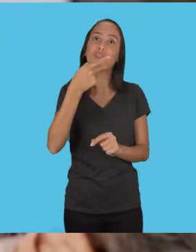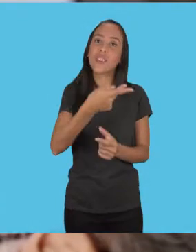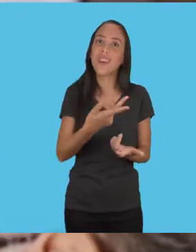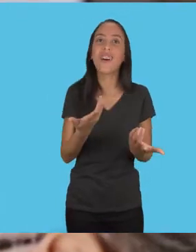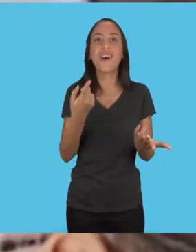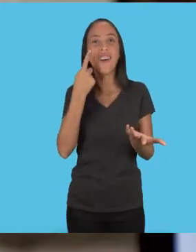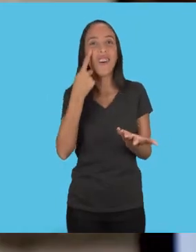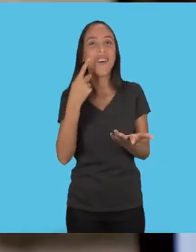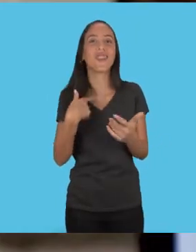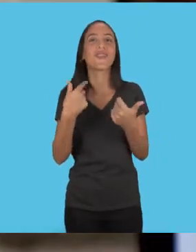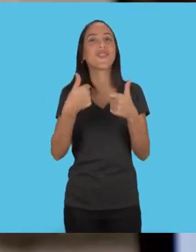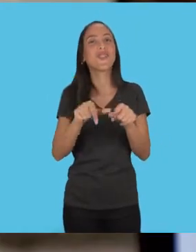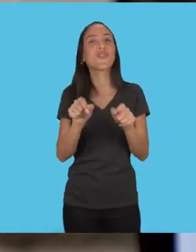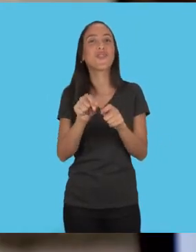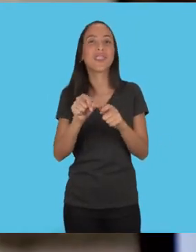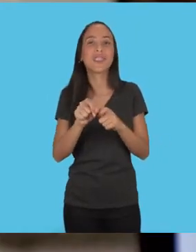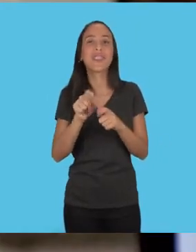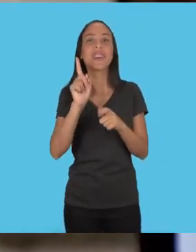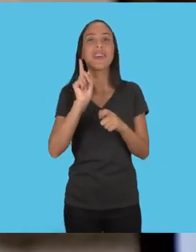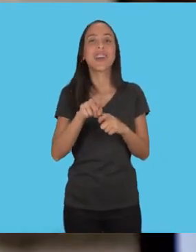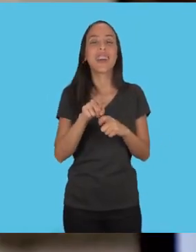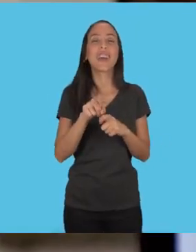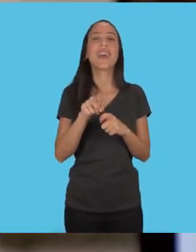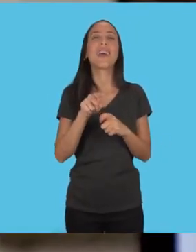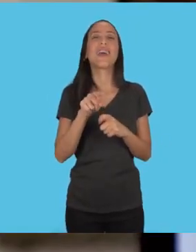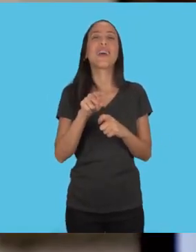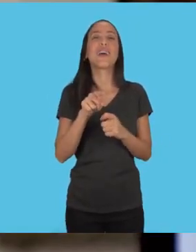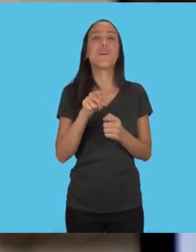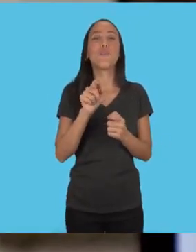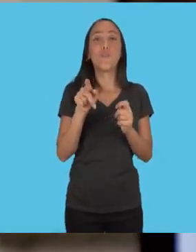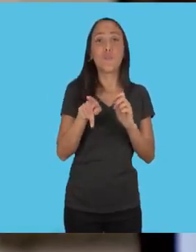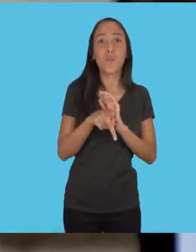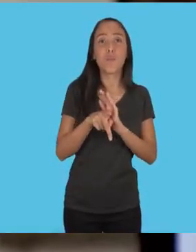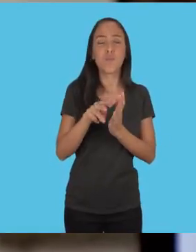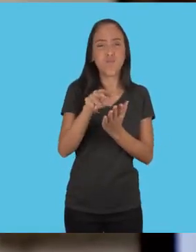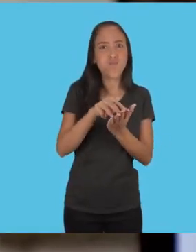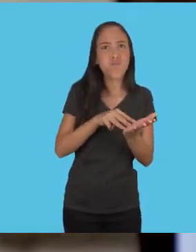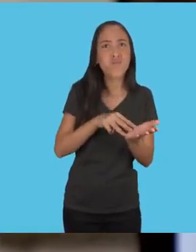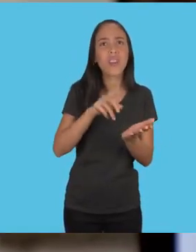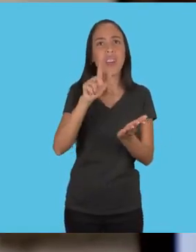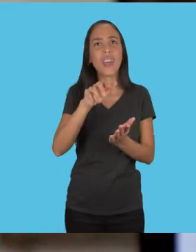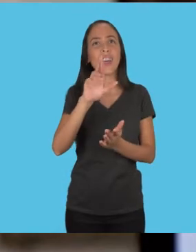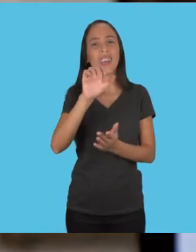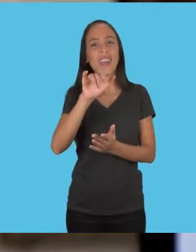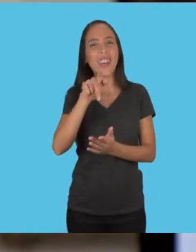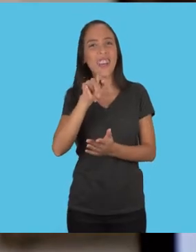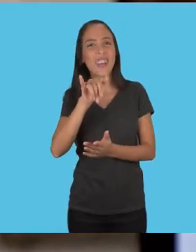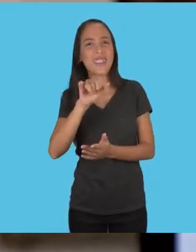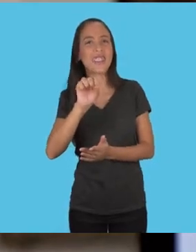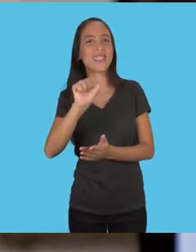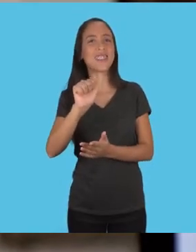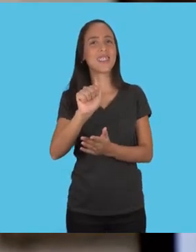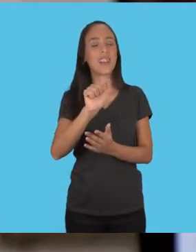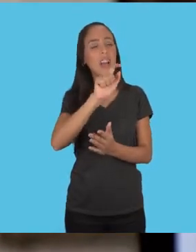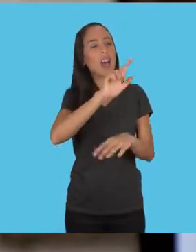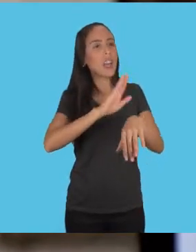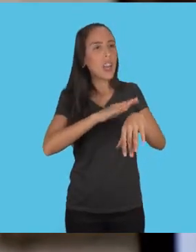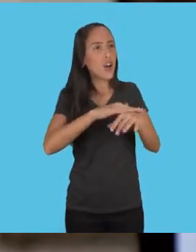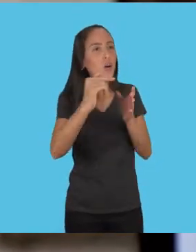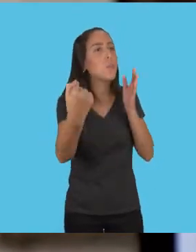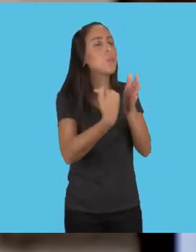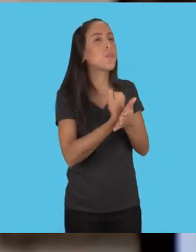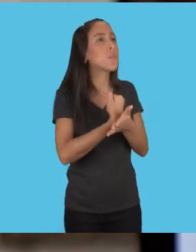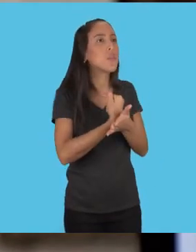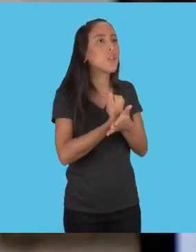que eu estava fazendo a minha tese de dissertação em Rickettsia, e para minha surpresa, de imediato ele me perguntou se eu